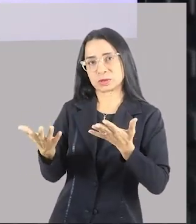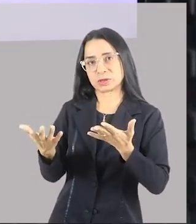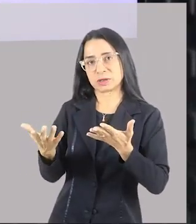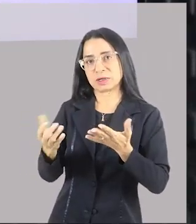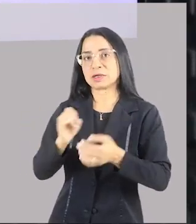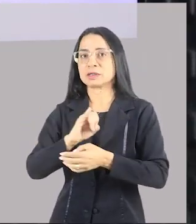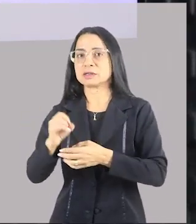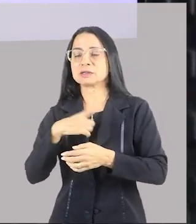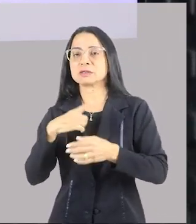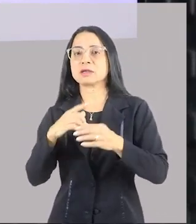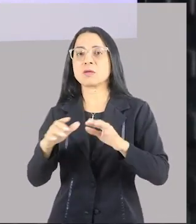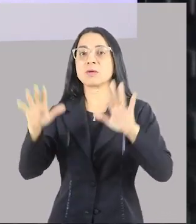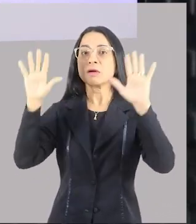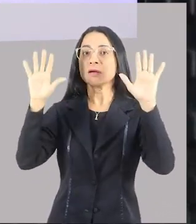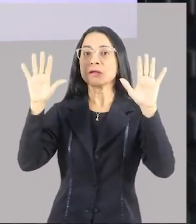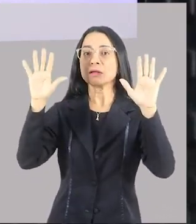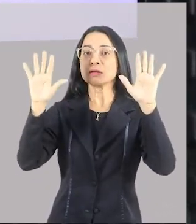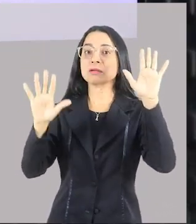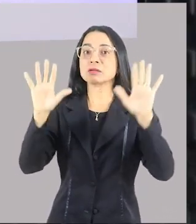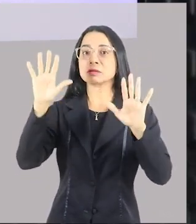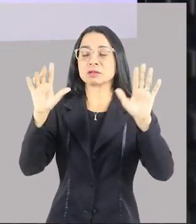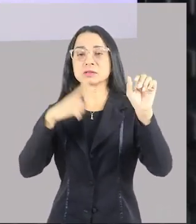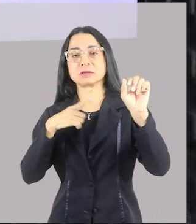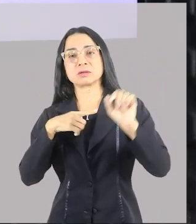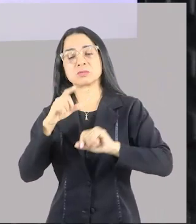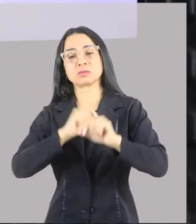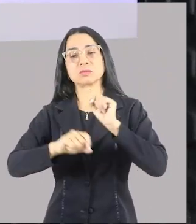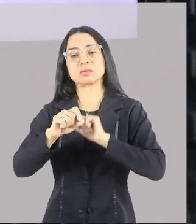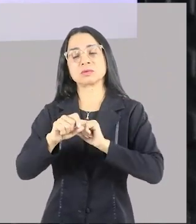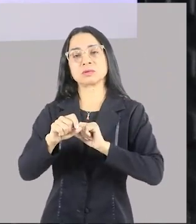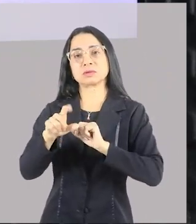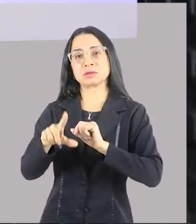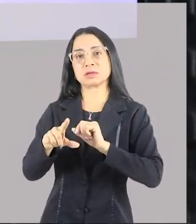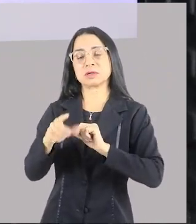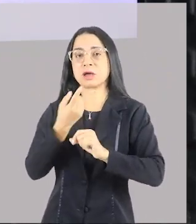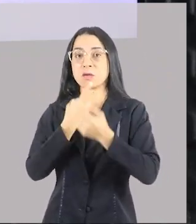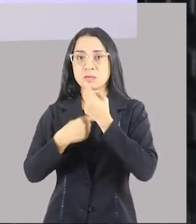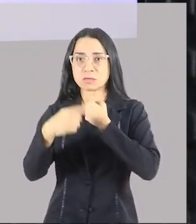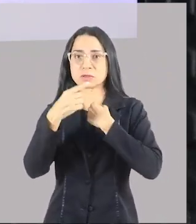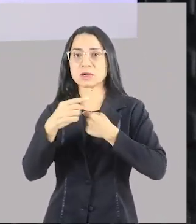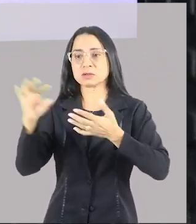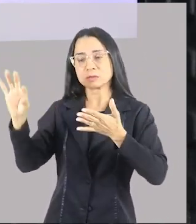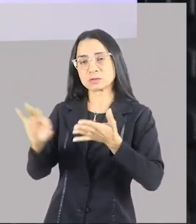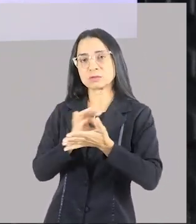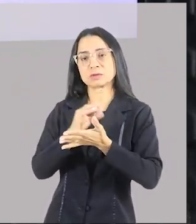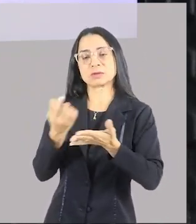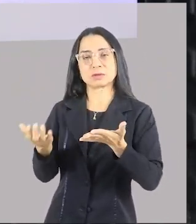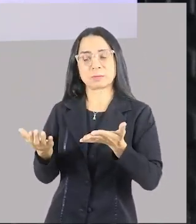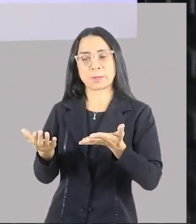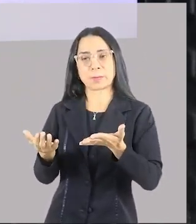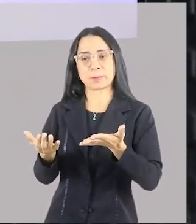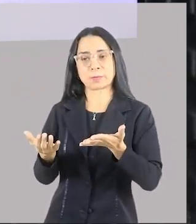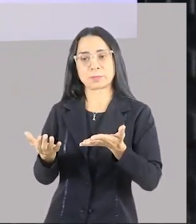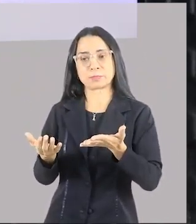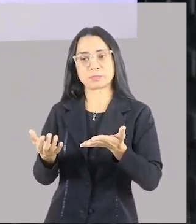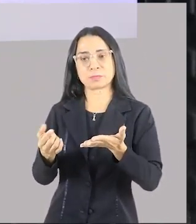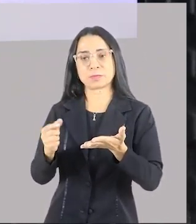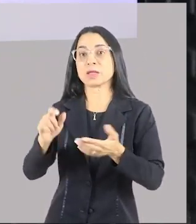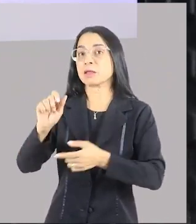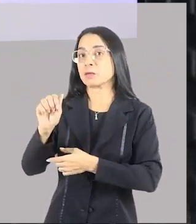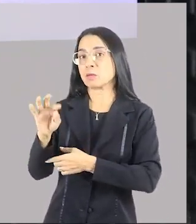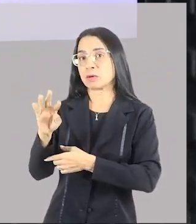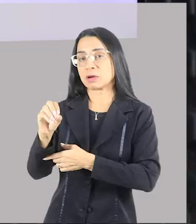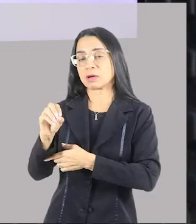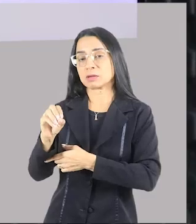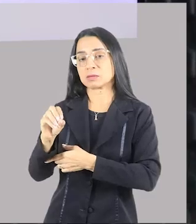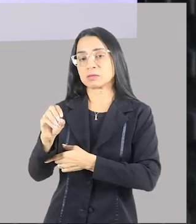administração em contratar e daquele que foi eleito pela licitação, foi escolhido pela licitação em ser contratado. No ato administrativo,